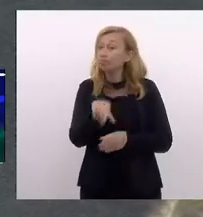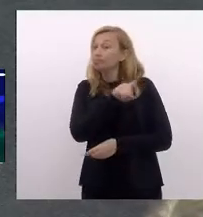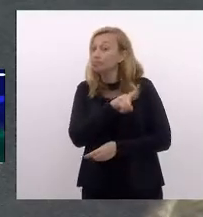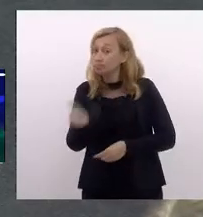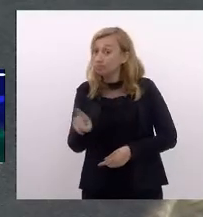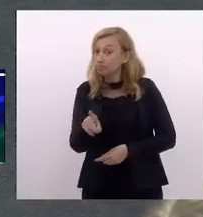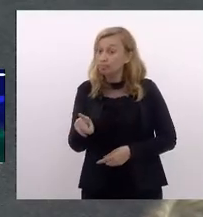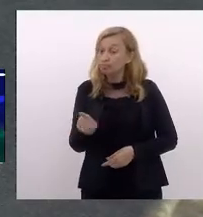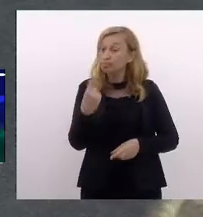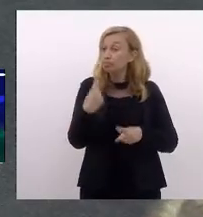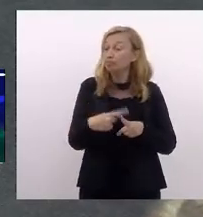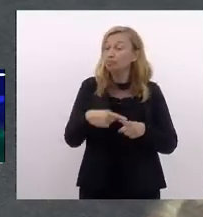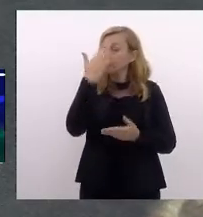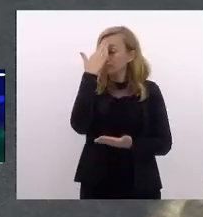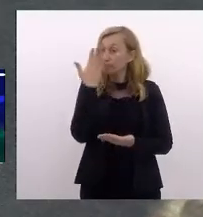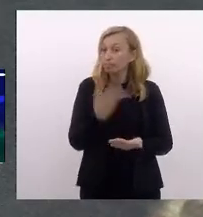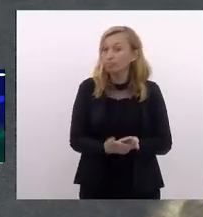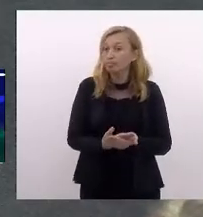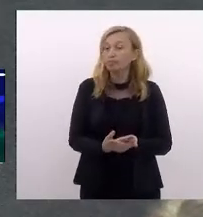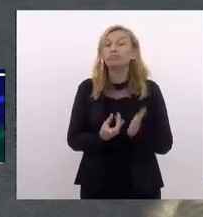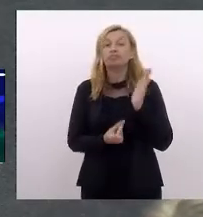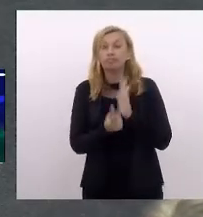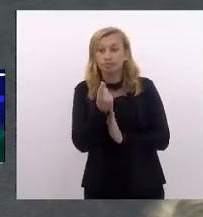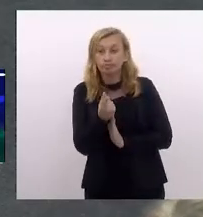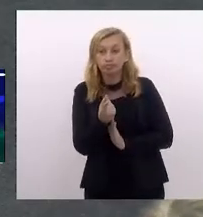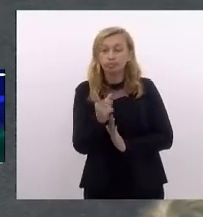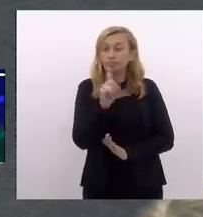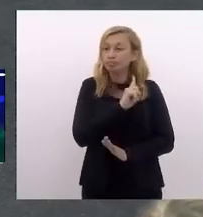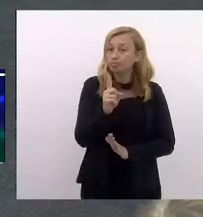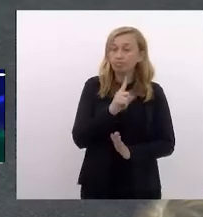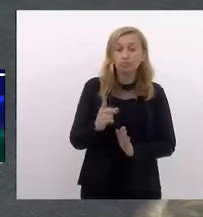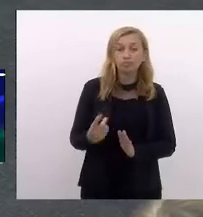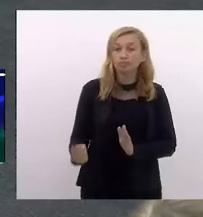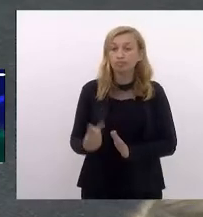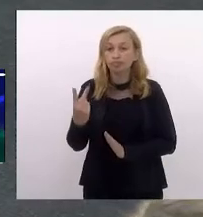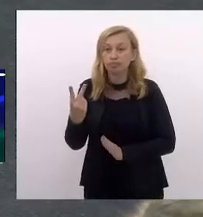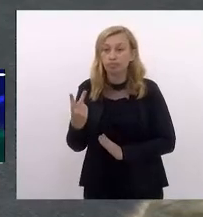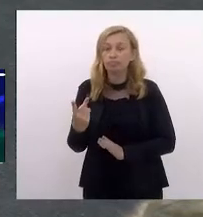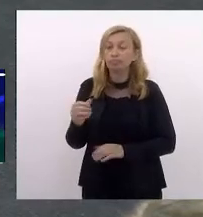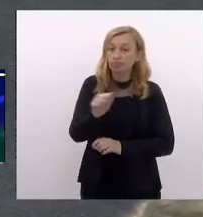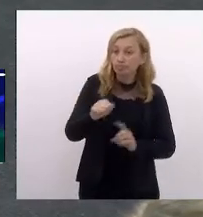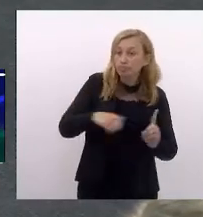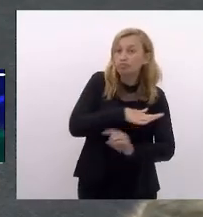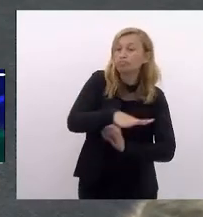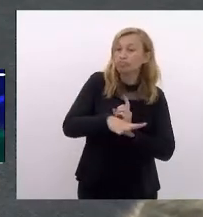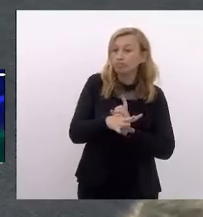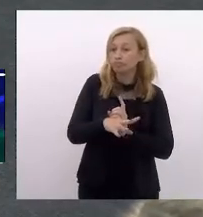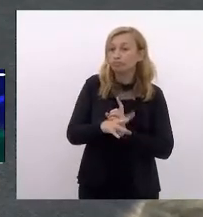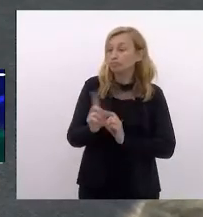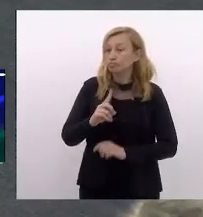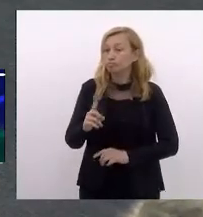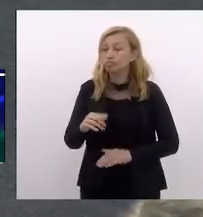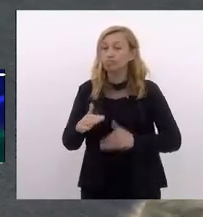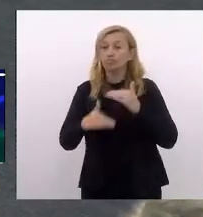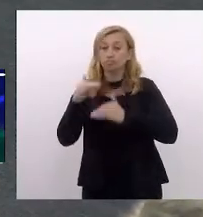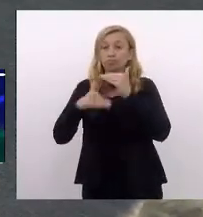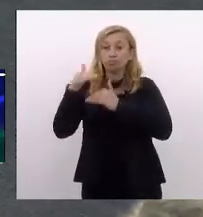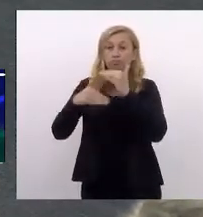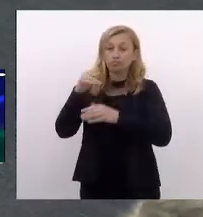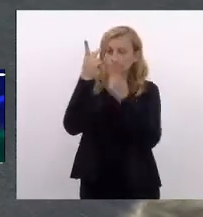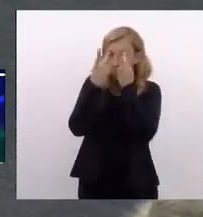voto não porque acredito que uma peça orçamentária que não prioriza o social que não prioriza o desenvolvimento